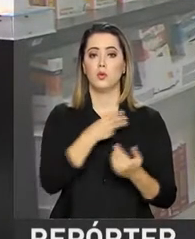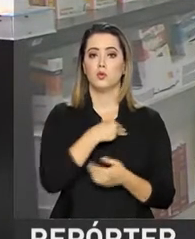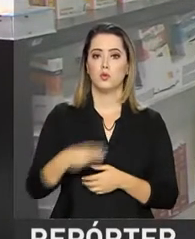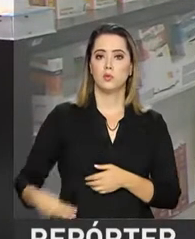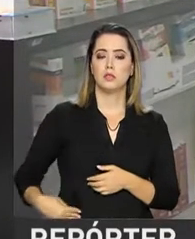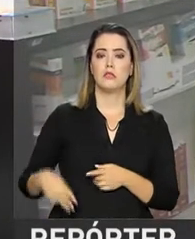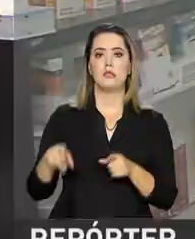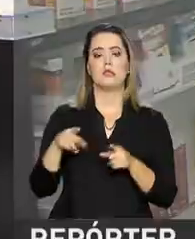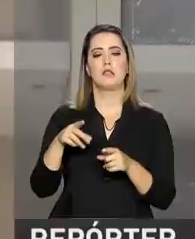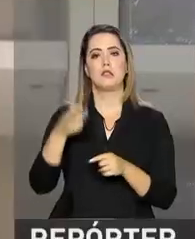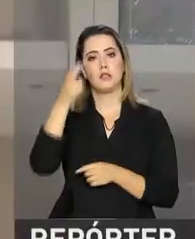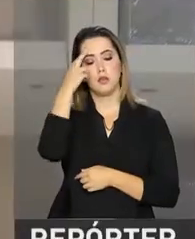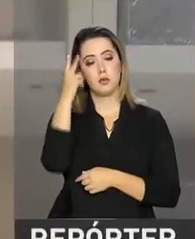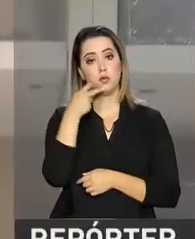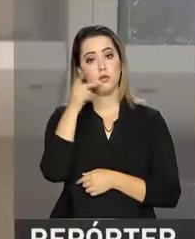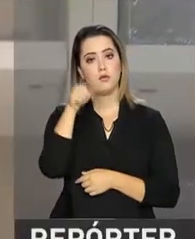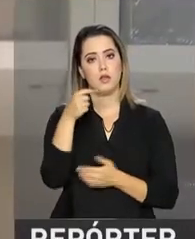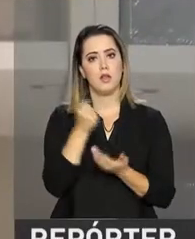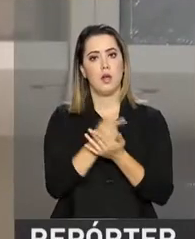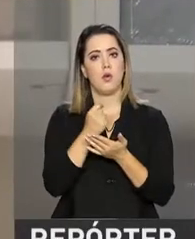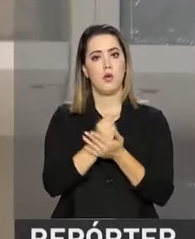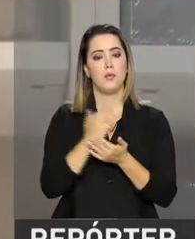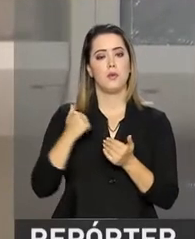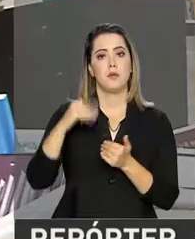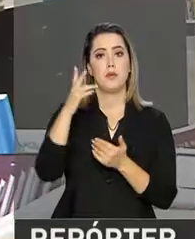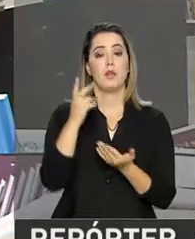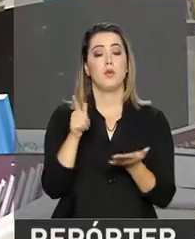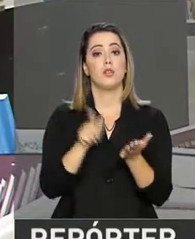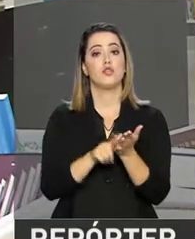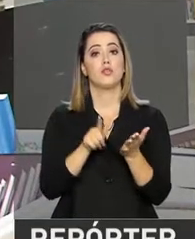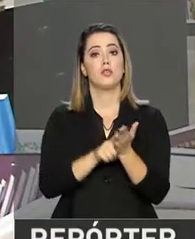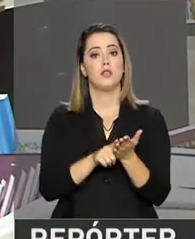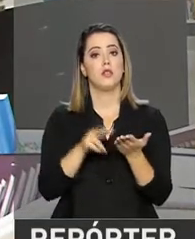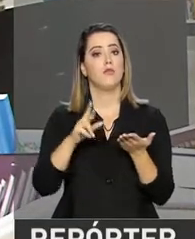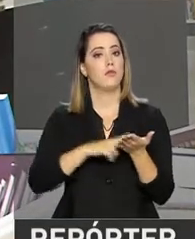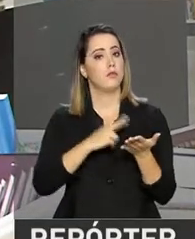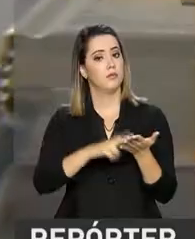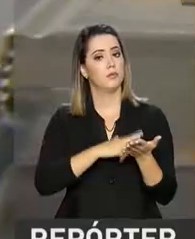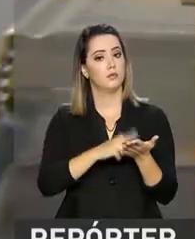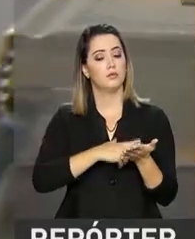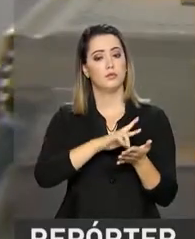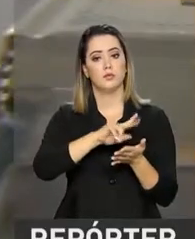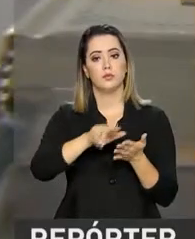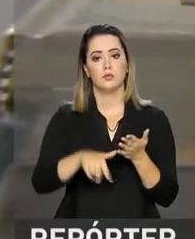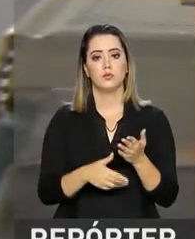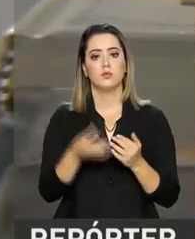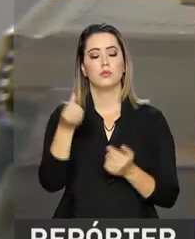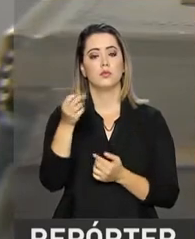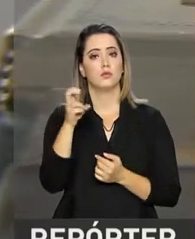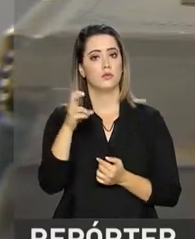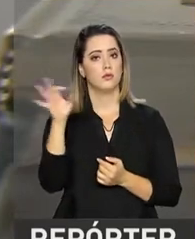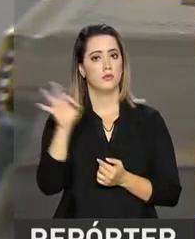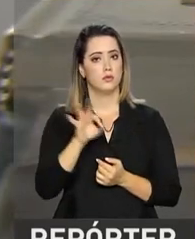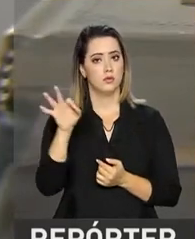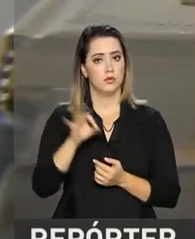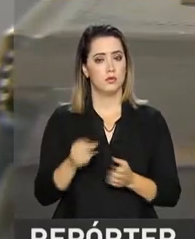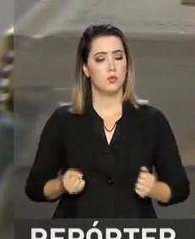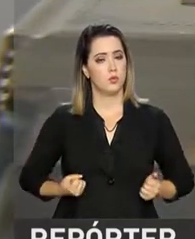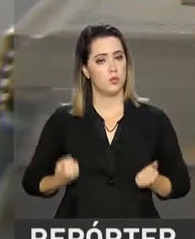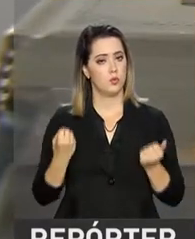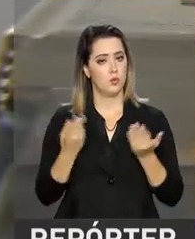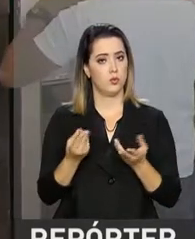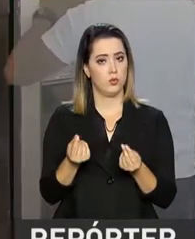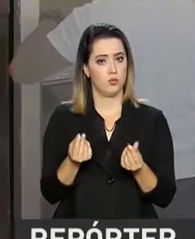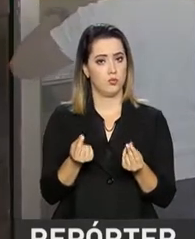maior faixa de consumo está no segmento de livros jornais e revistas com 65% dos gatos com o